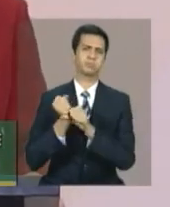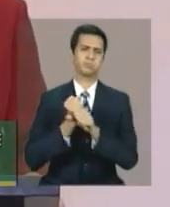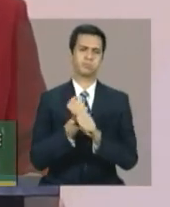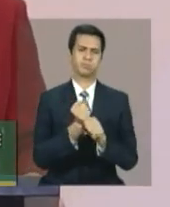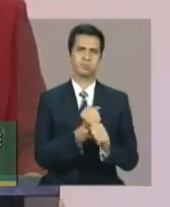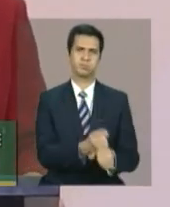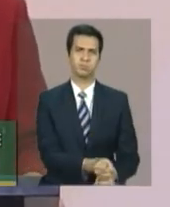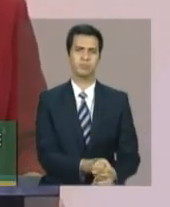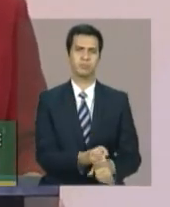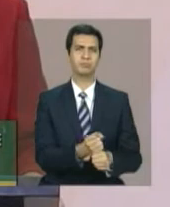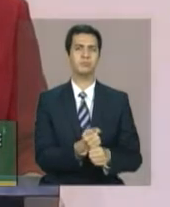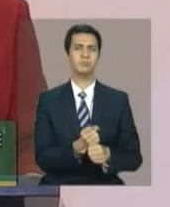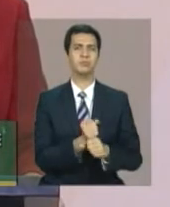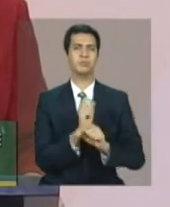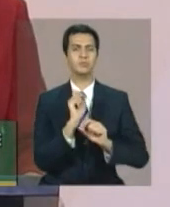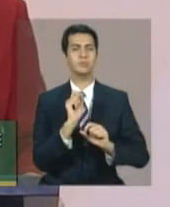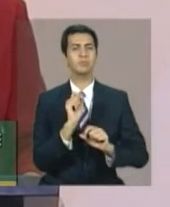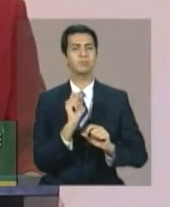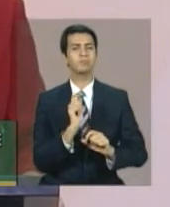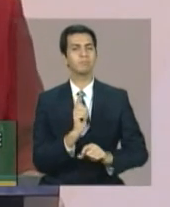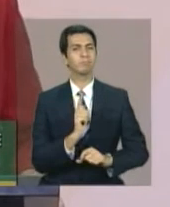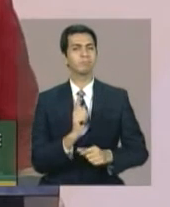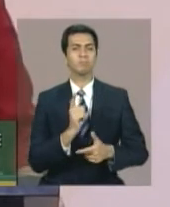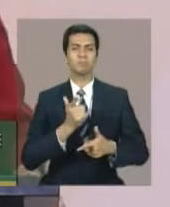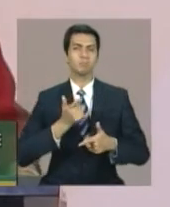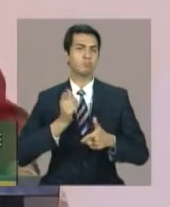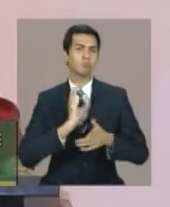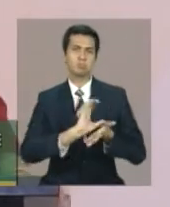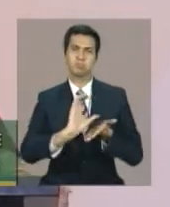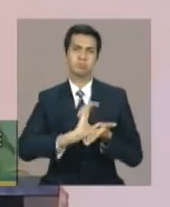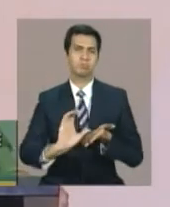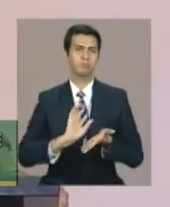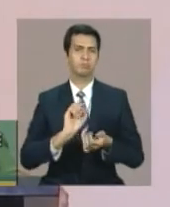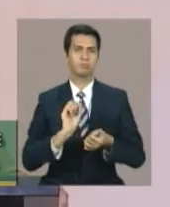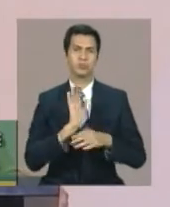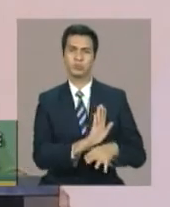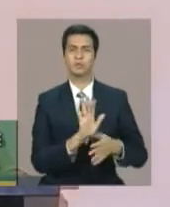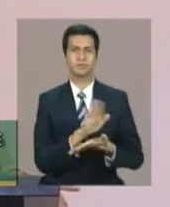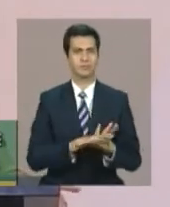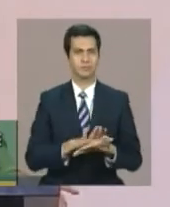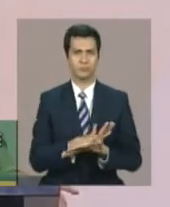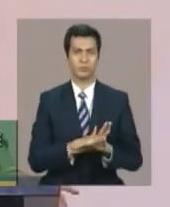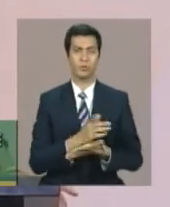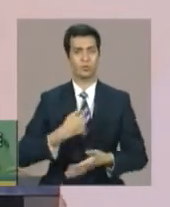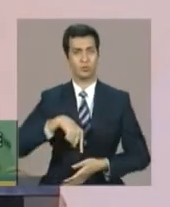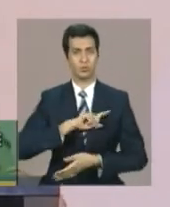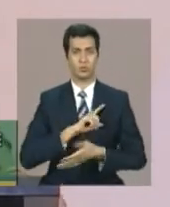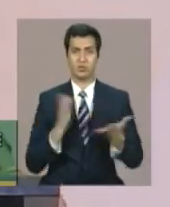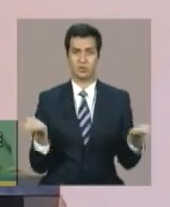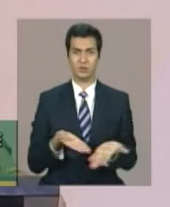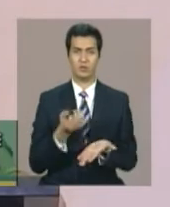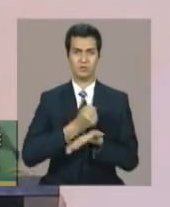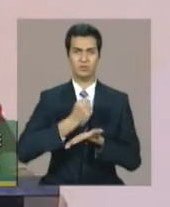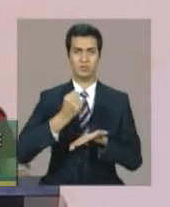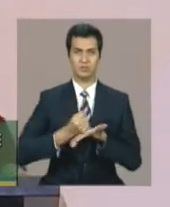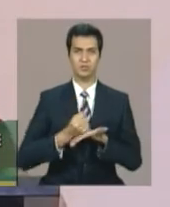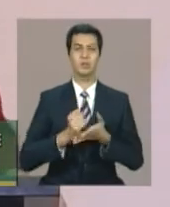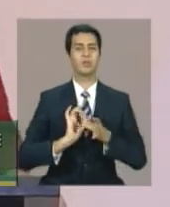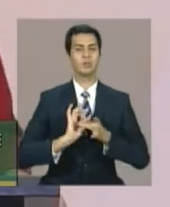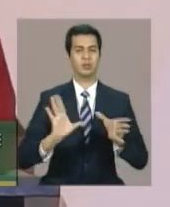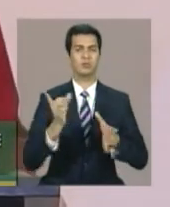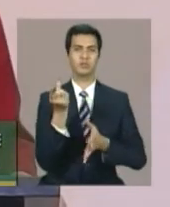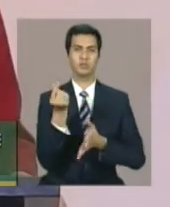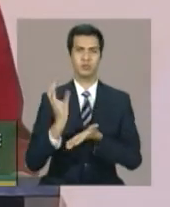caracterizou o nosso país. Nós estamos autorizando 3,7 bilhões de reais,